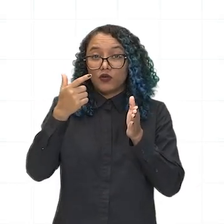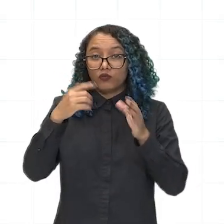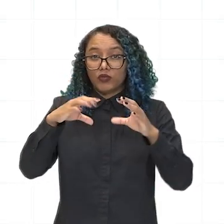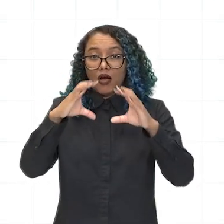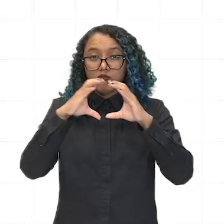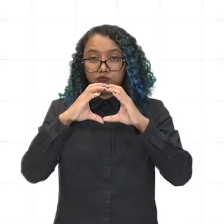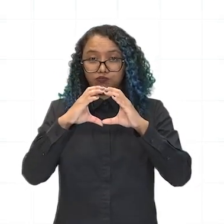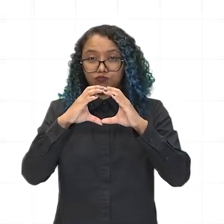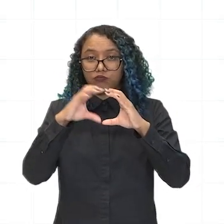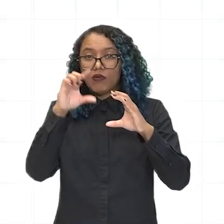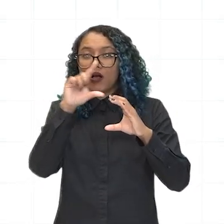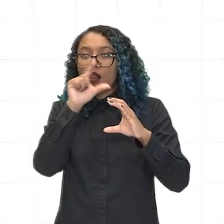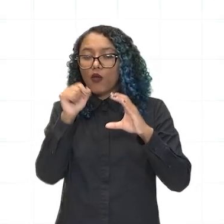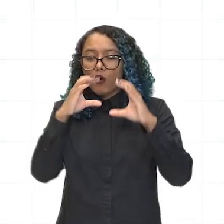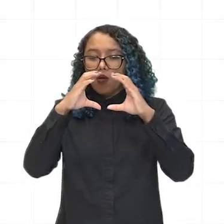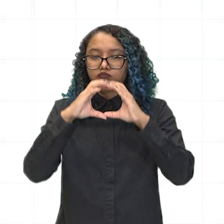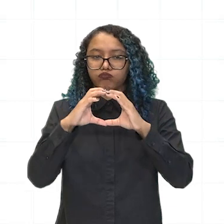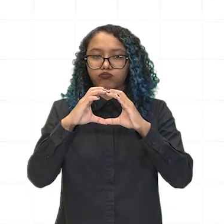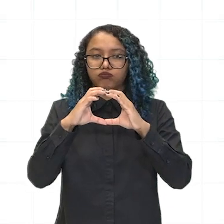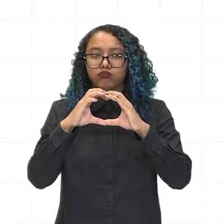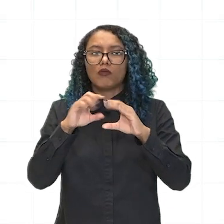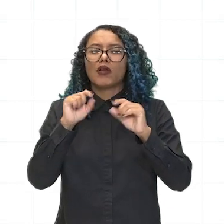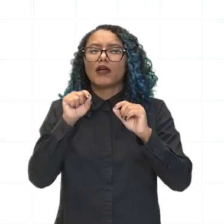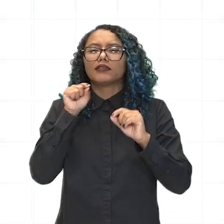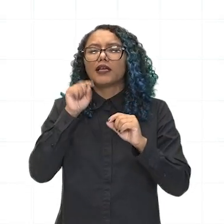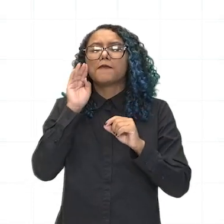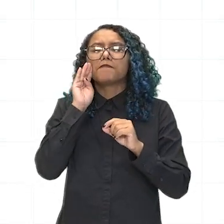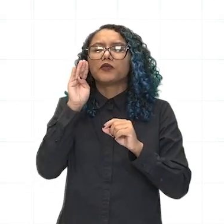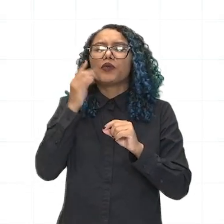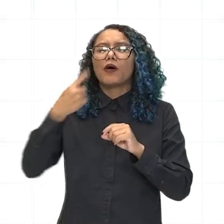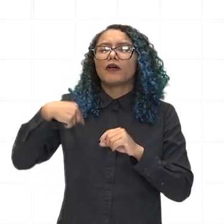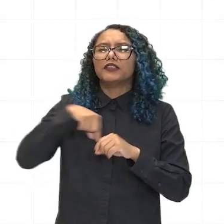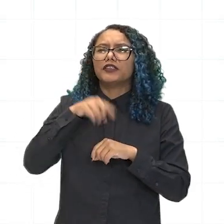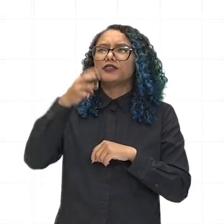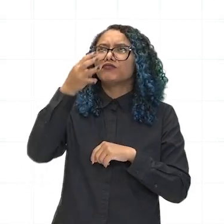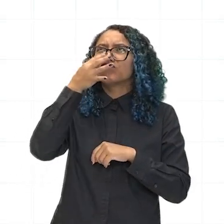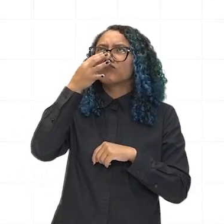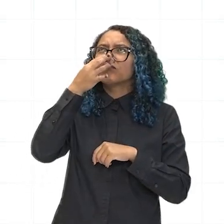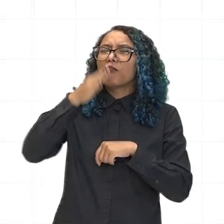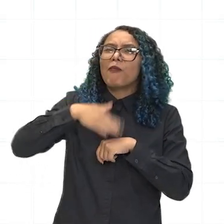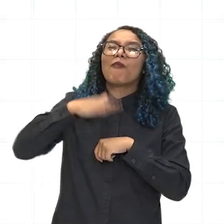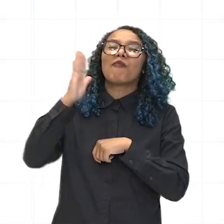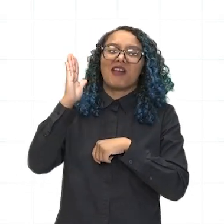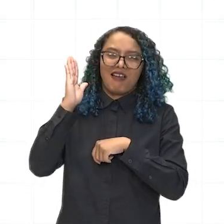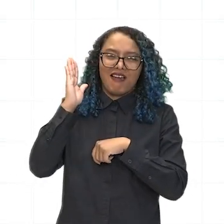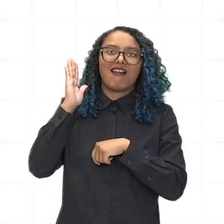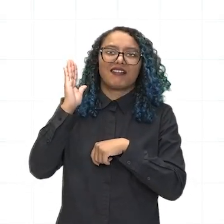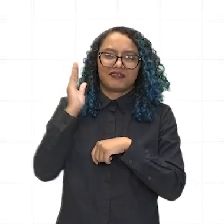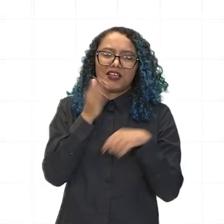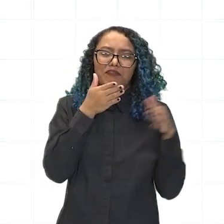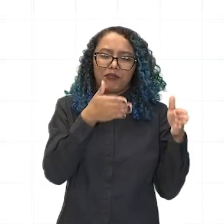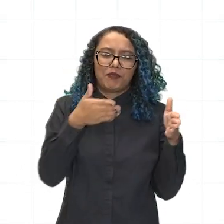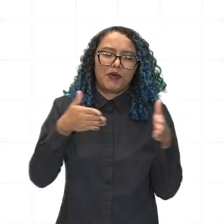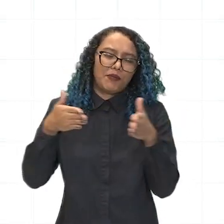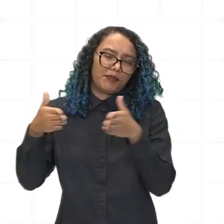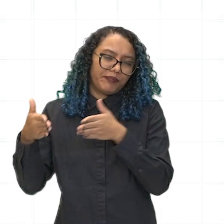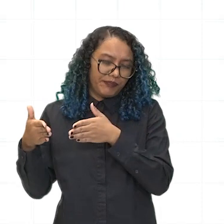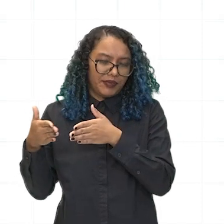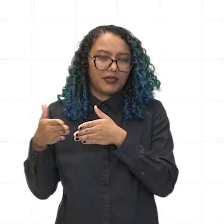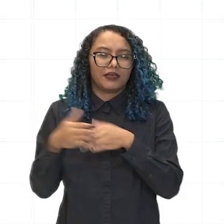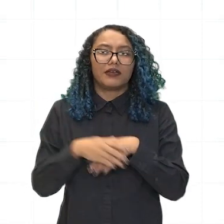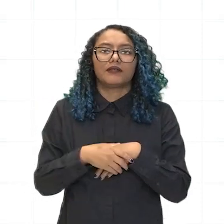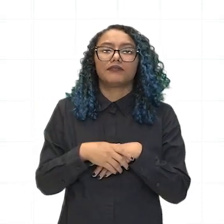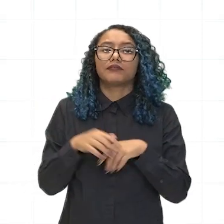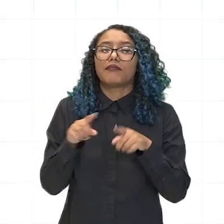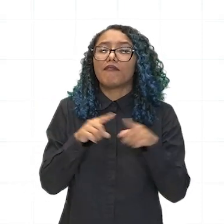lua cheia. Essa é a que mais nos chama a atenção, né, ao longo dessas 4 fases, né,